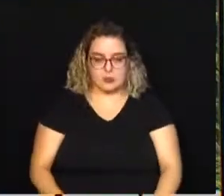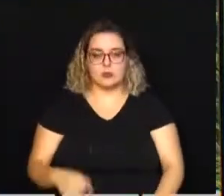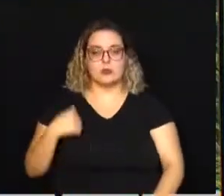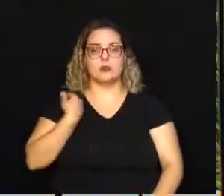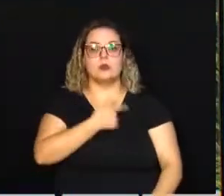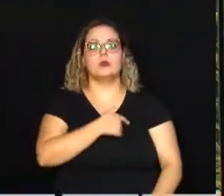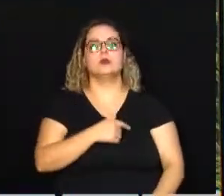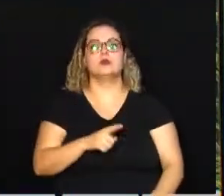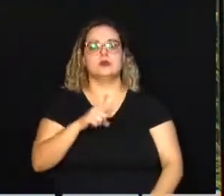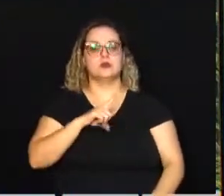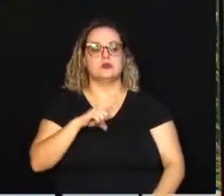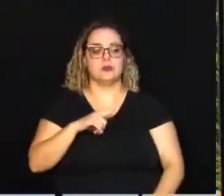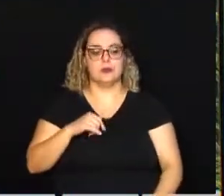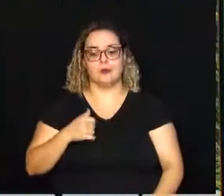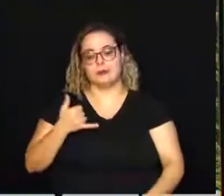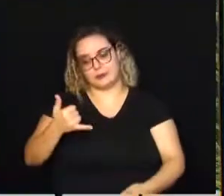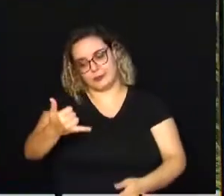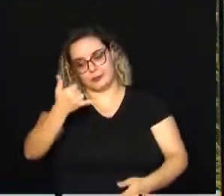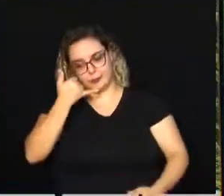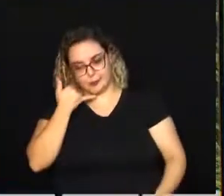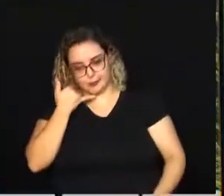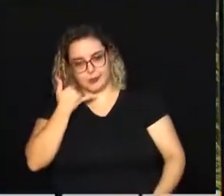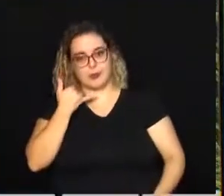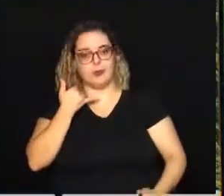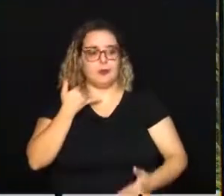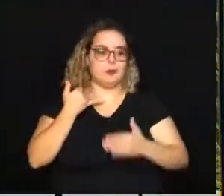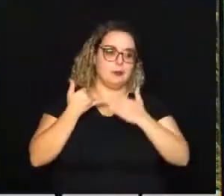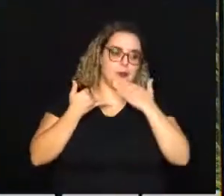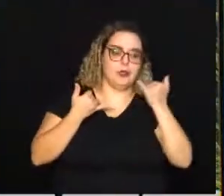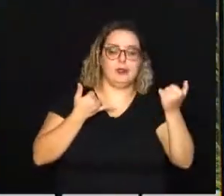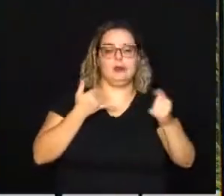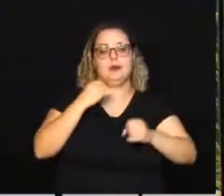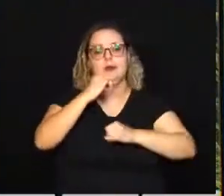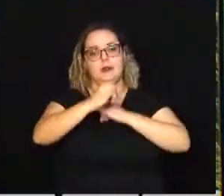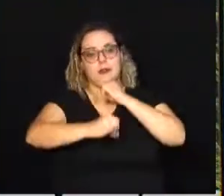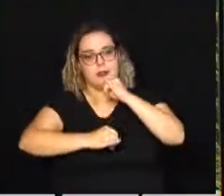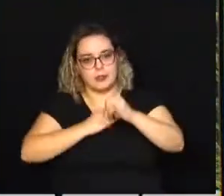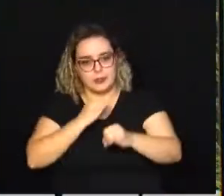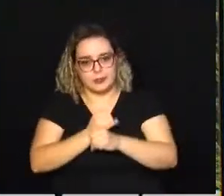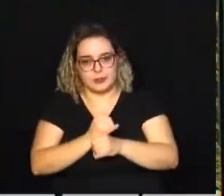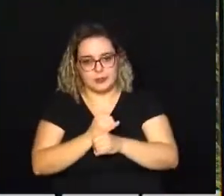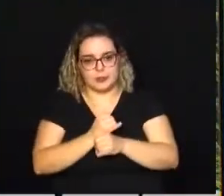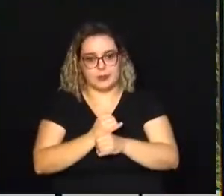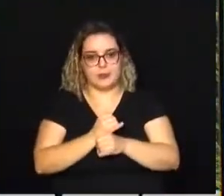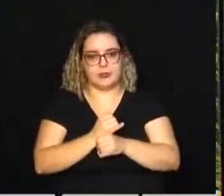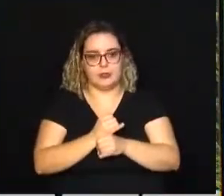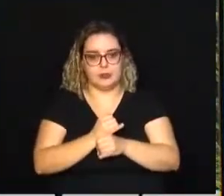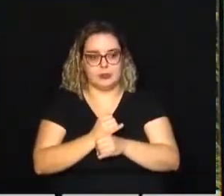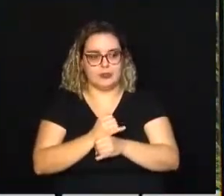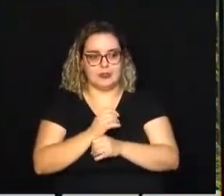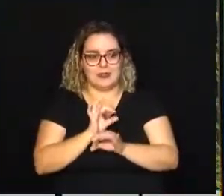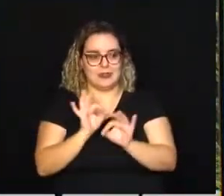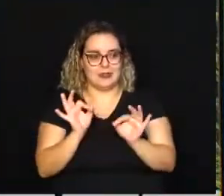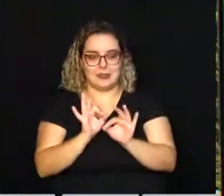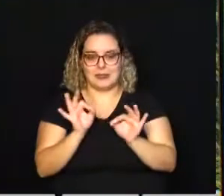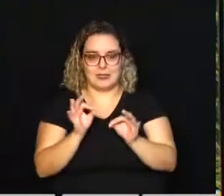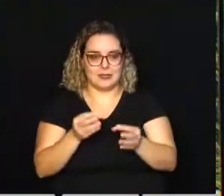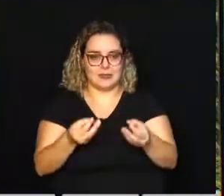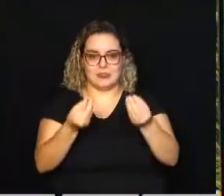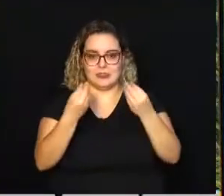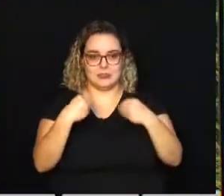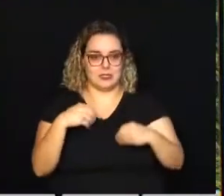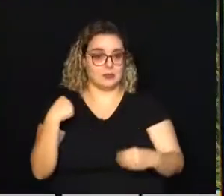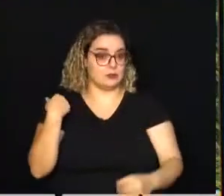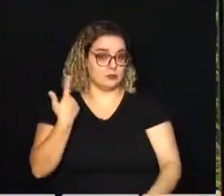que comprar celular, melhorar a rede, né? Isso não foi disponibilizado